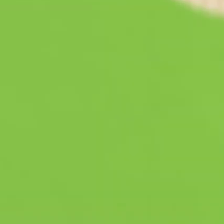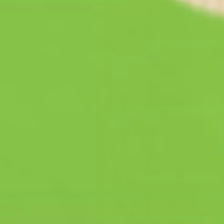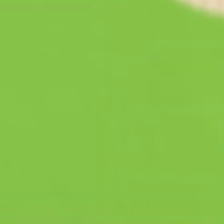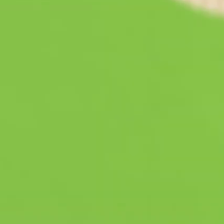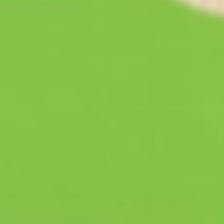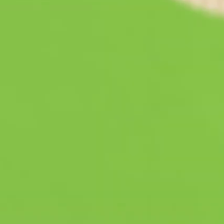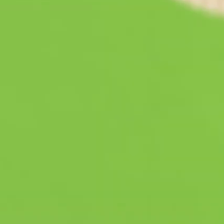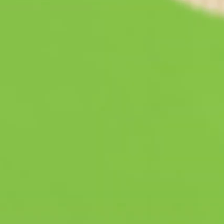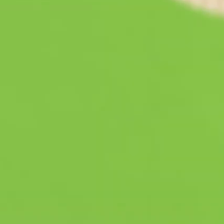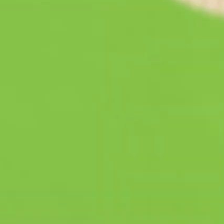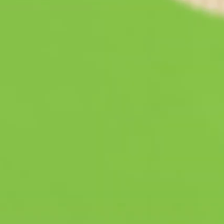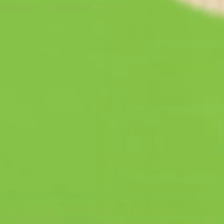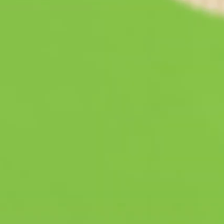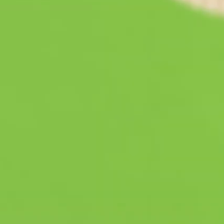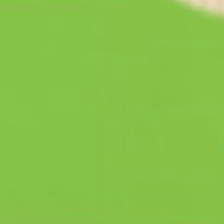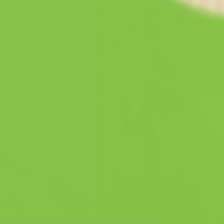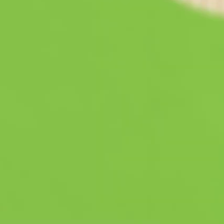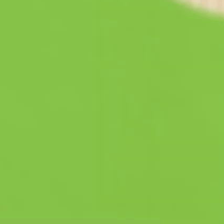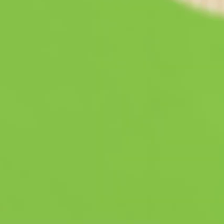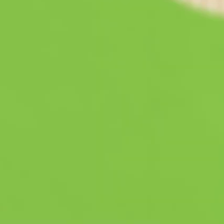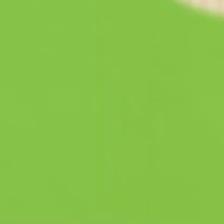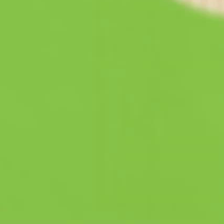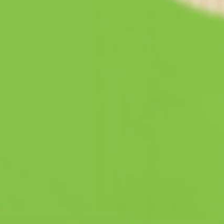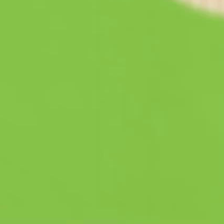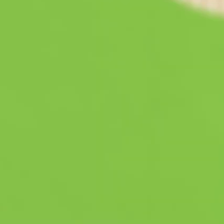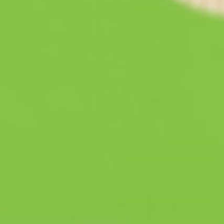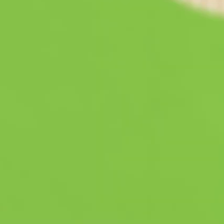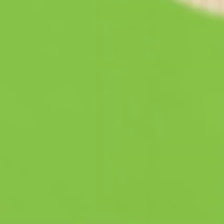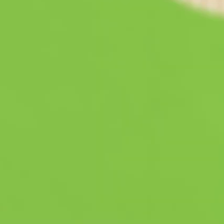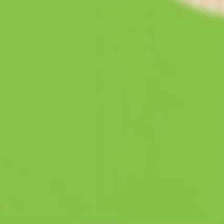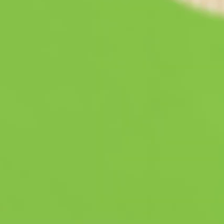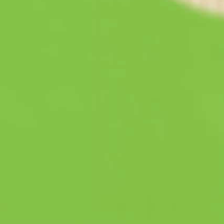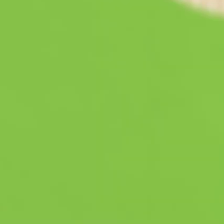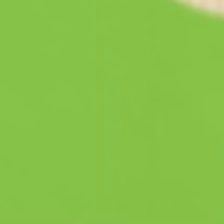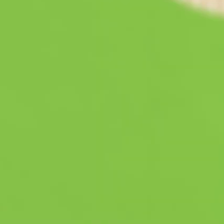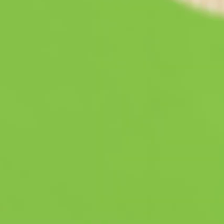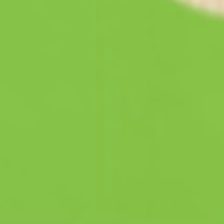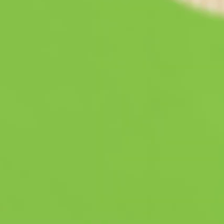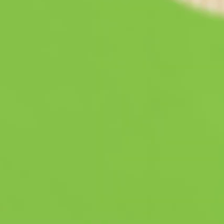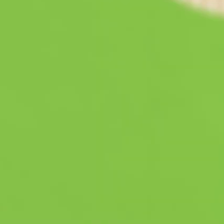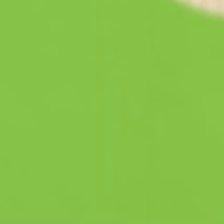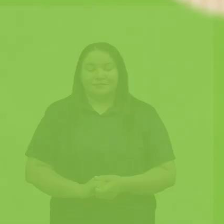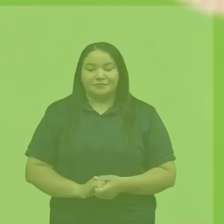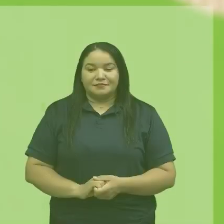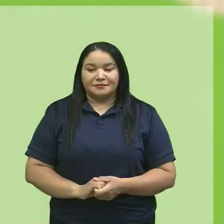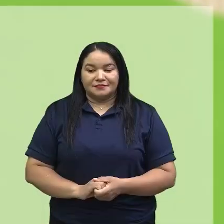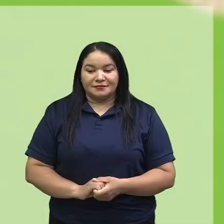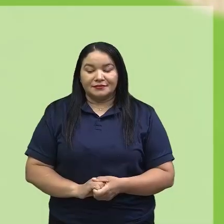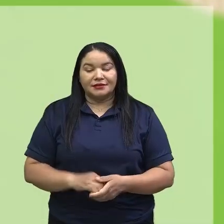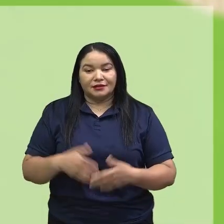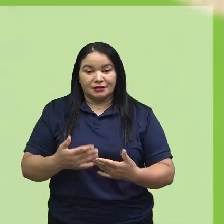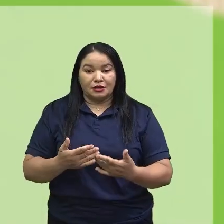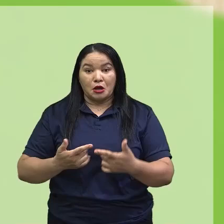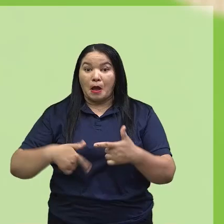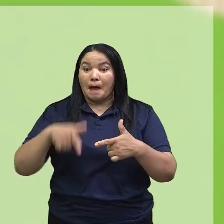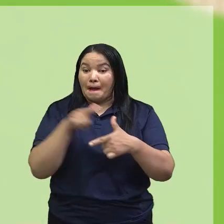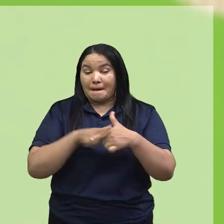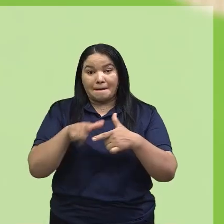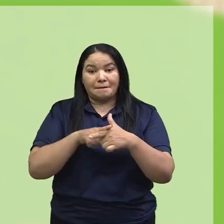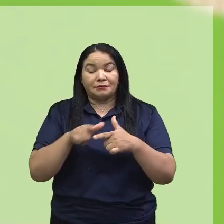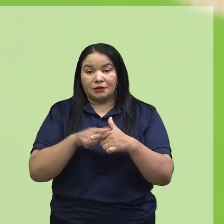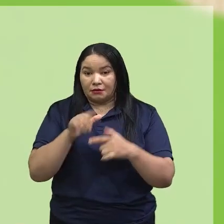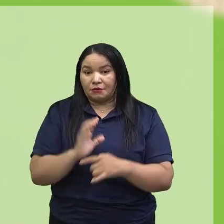né? Eles podem ocorrer e quando ocorrem, eles são fatais, né? Porque a